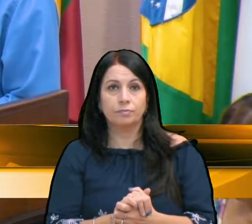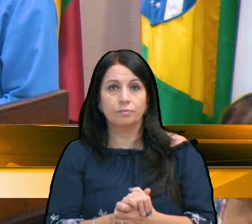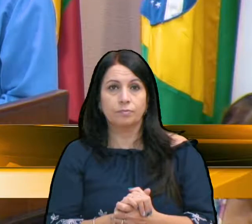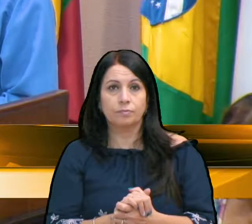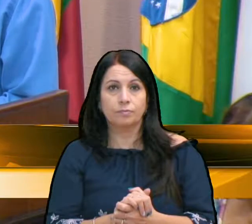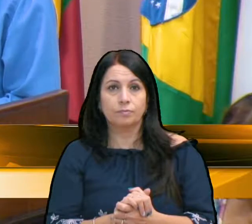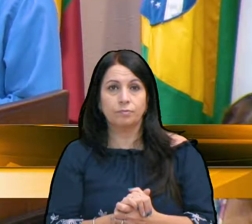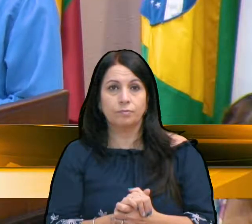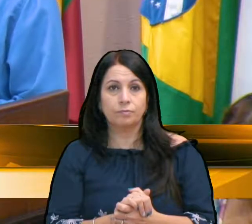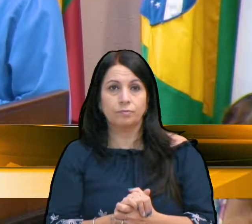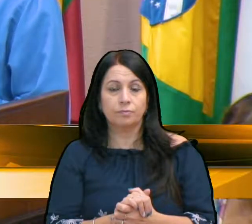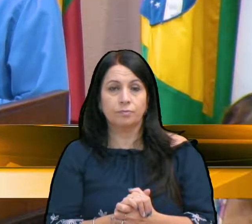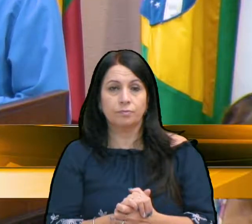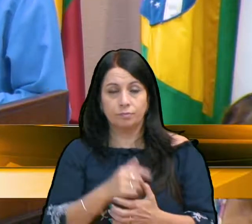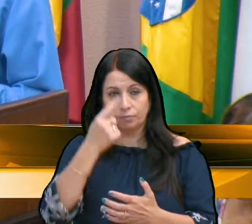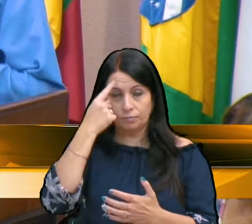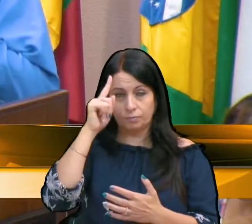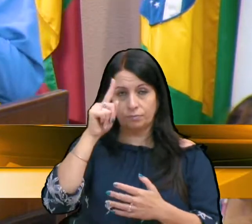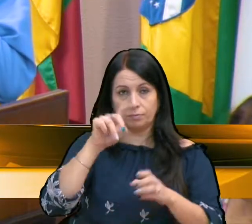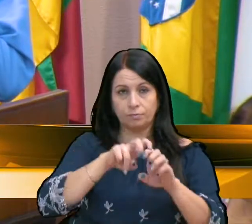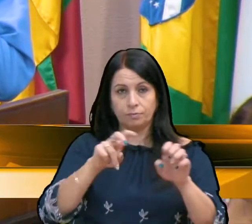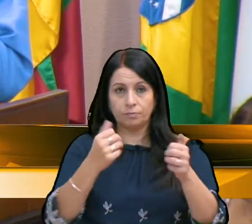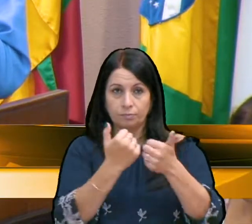pela iniciativa, pela mesa de diretor.